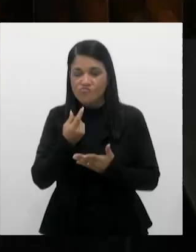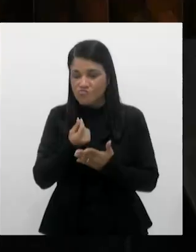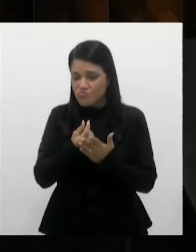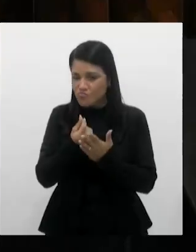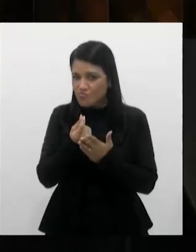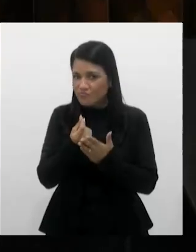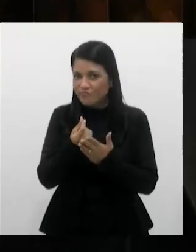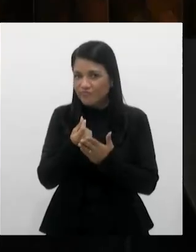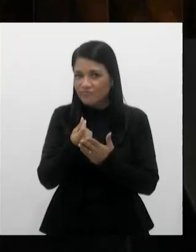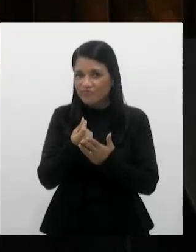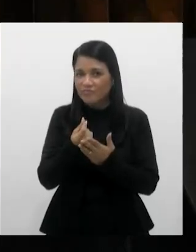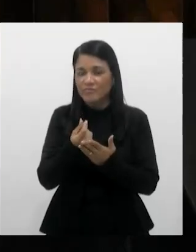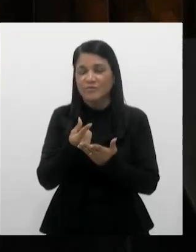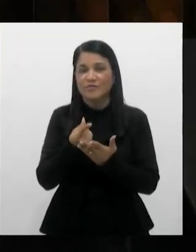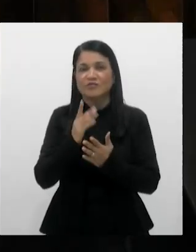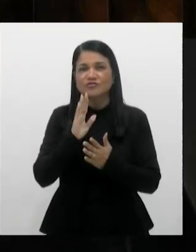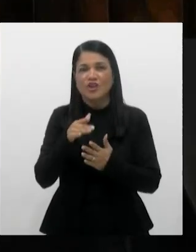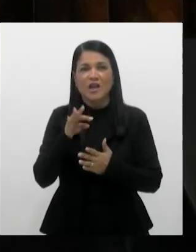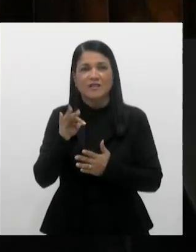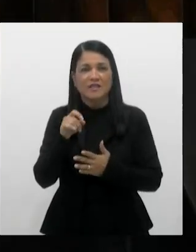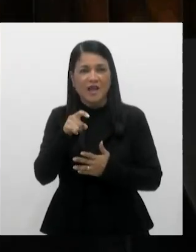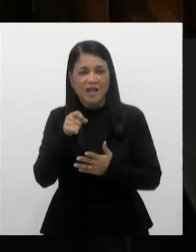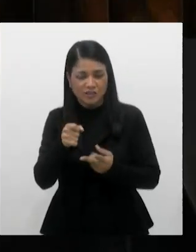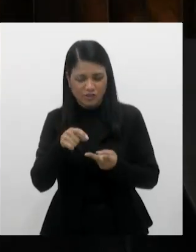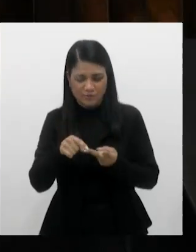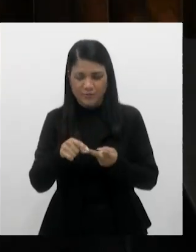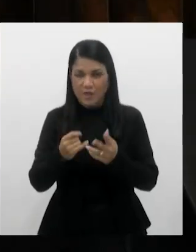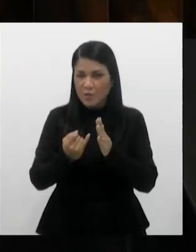bastasse as taxações, os impostos,